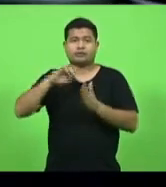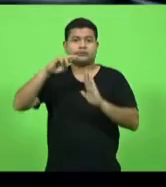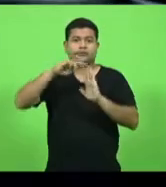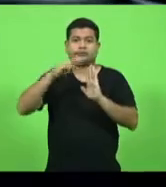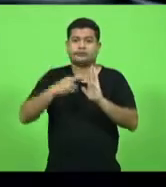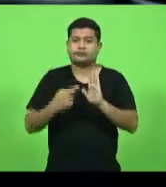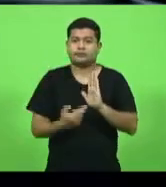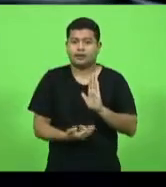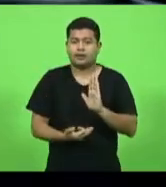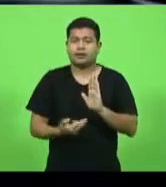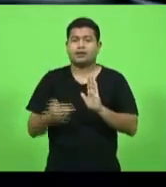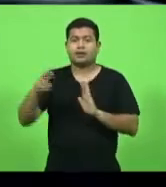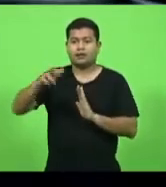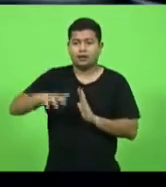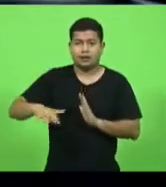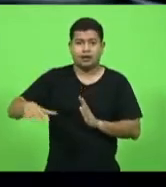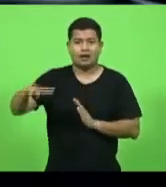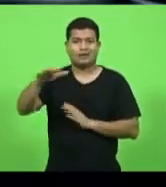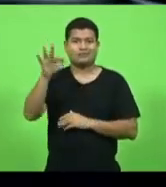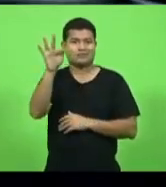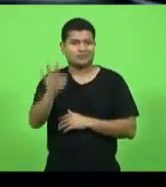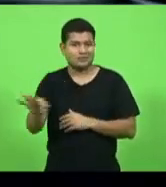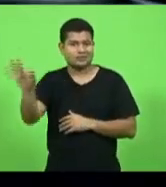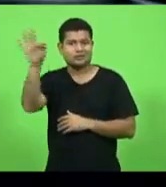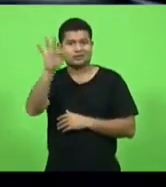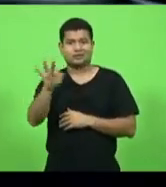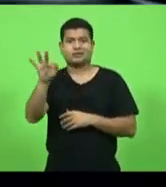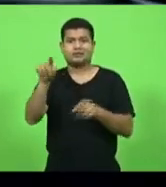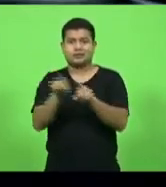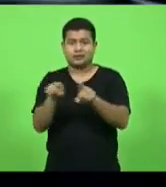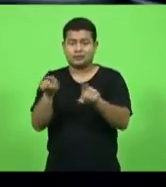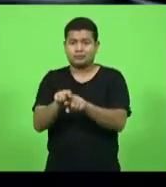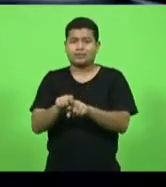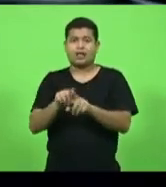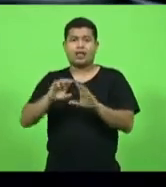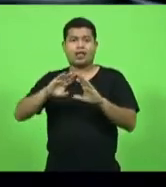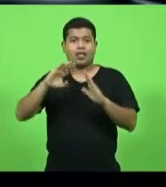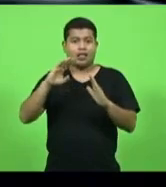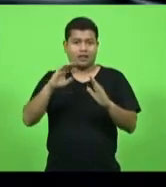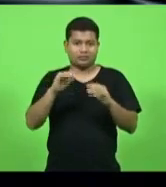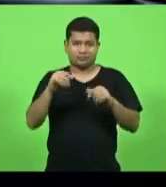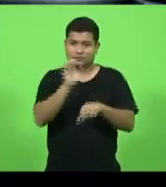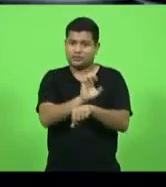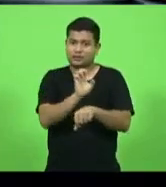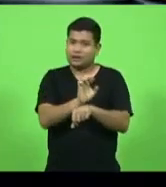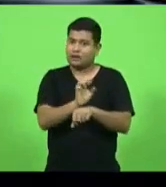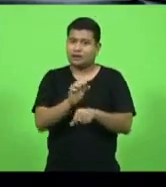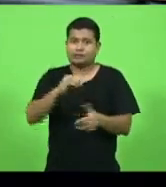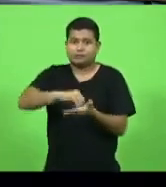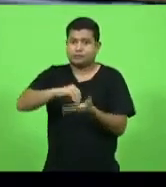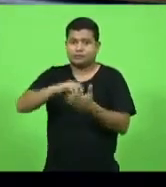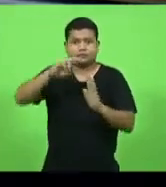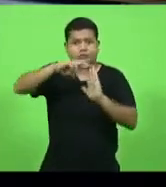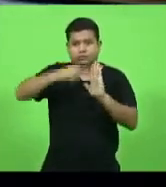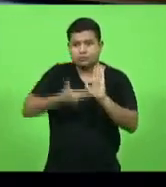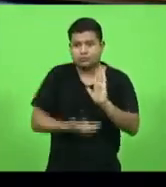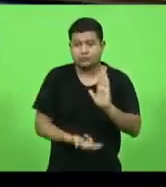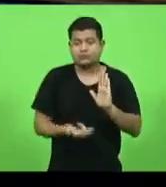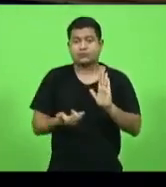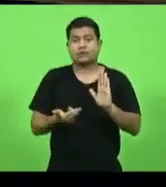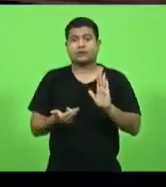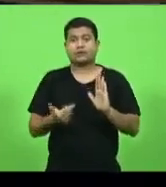no âmbito federal, não tem regulamentação nos estados. É algo que tem